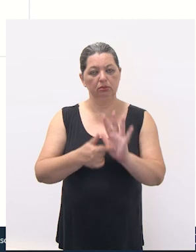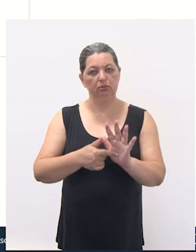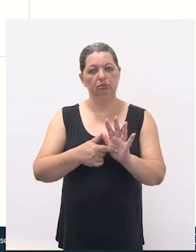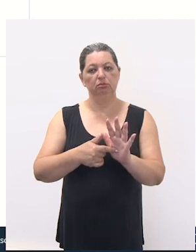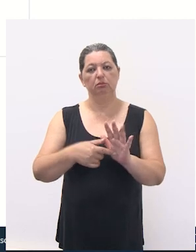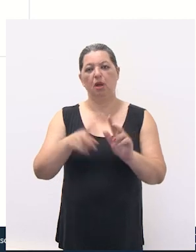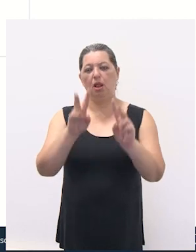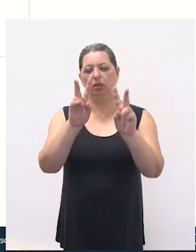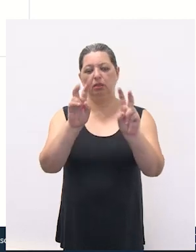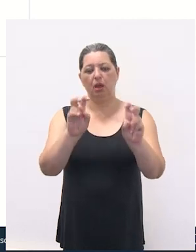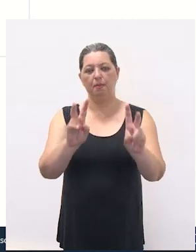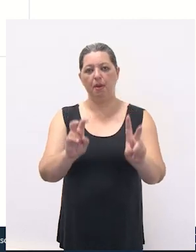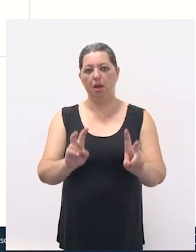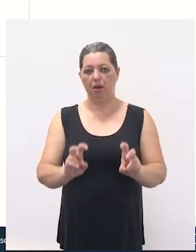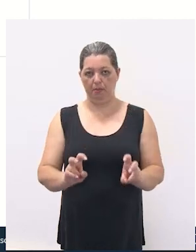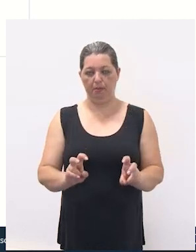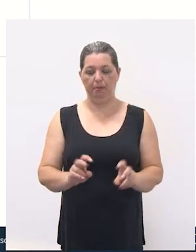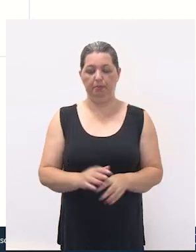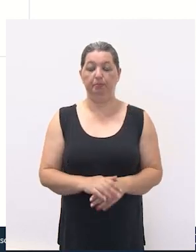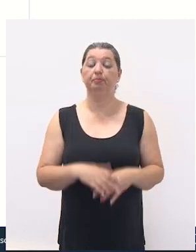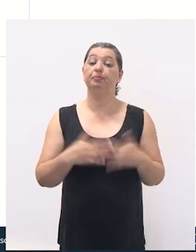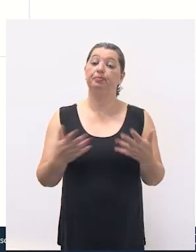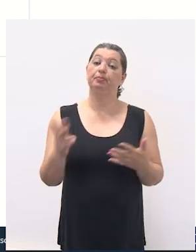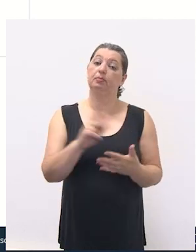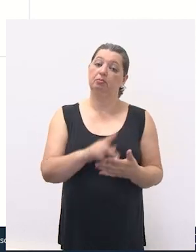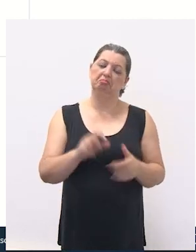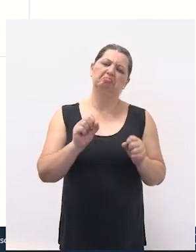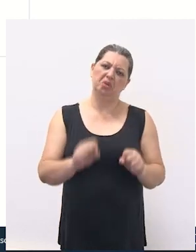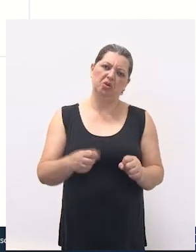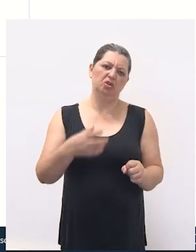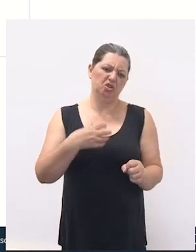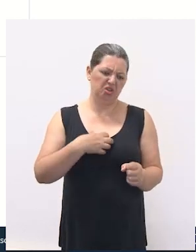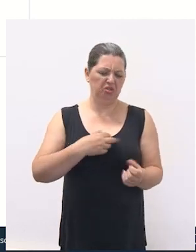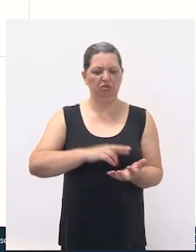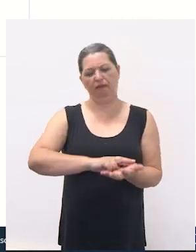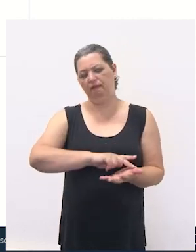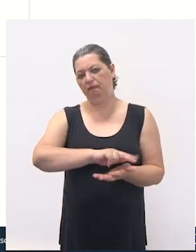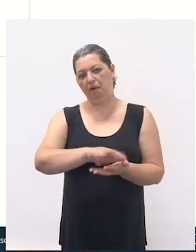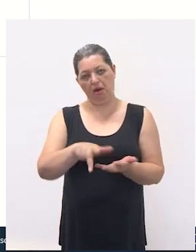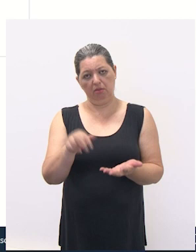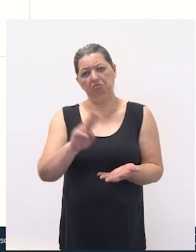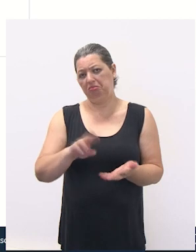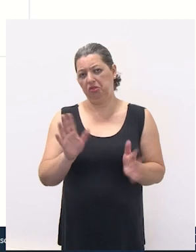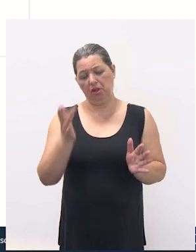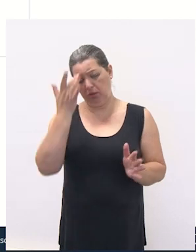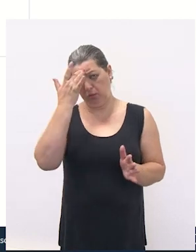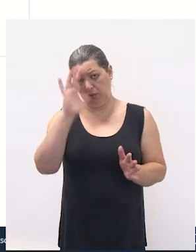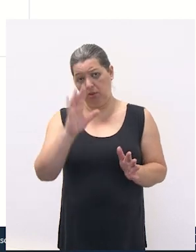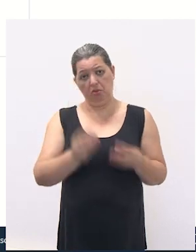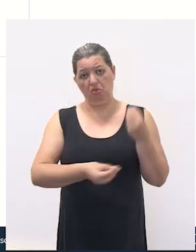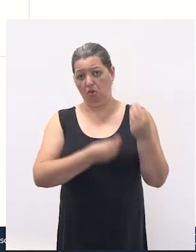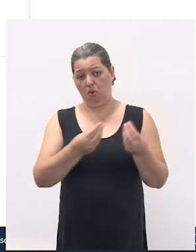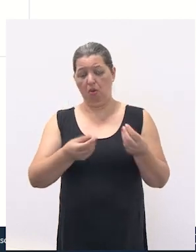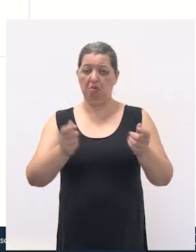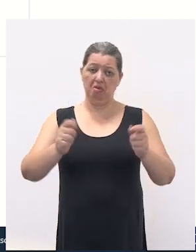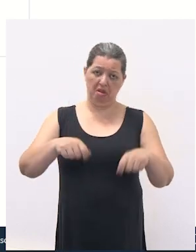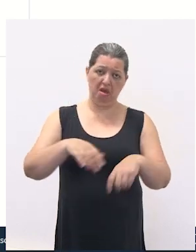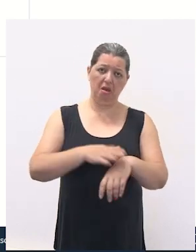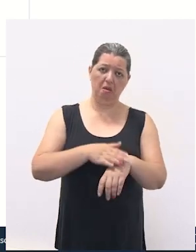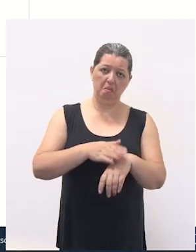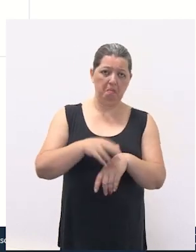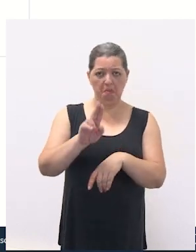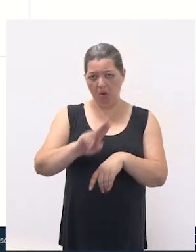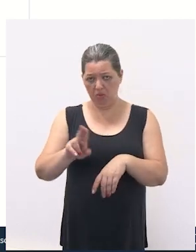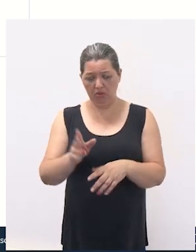tema. E aí, professores, vocês podem usar de diversas formas, né? Não sei como que vocês podem usar. Pode dividir